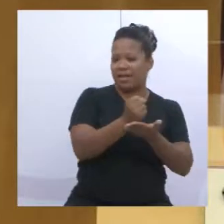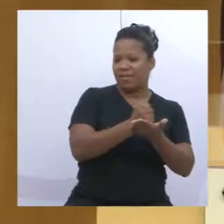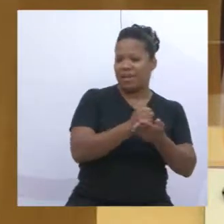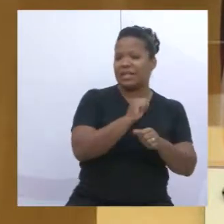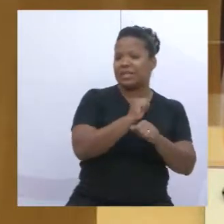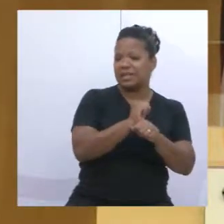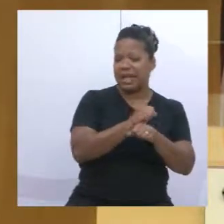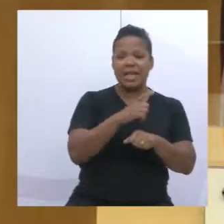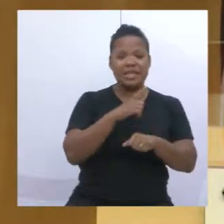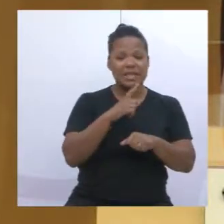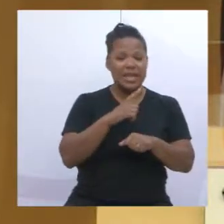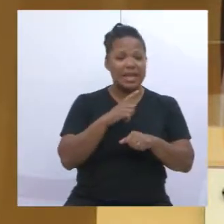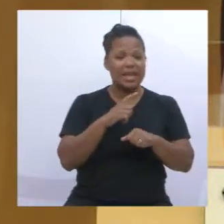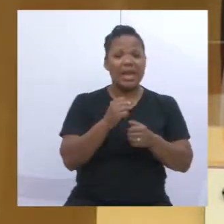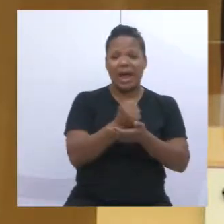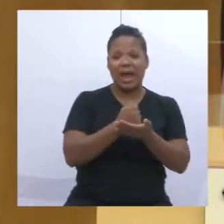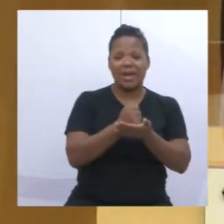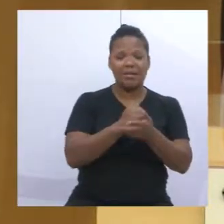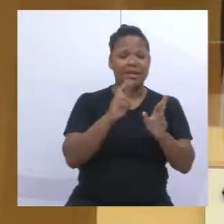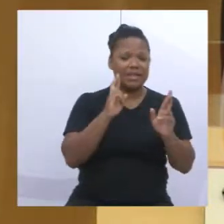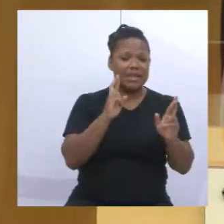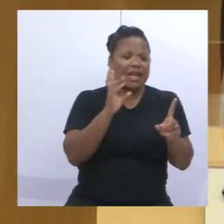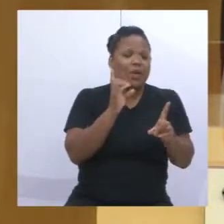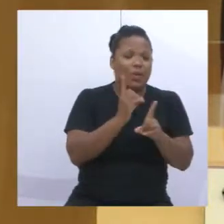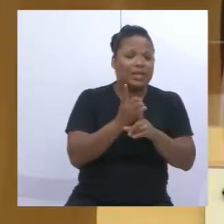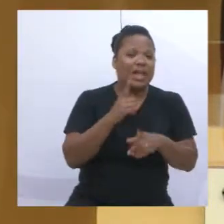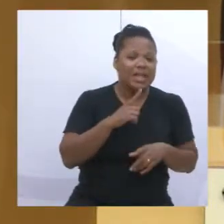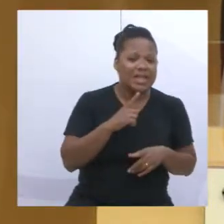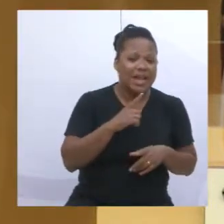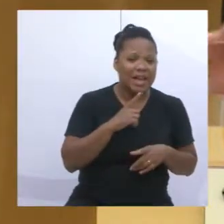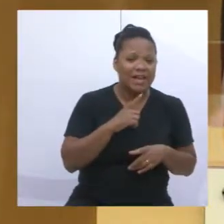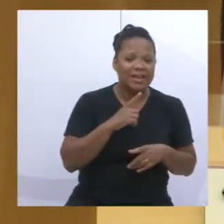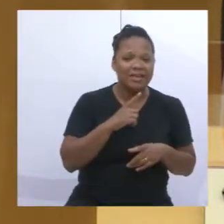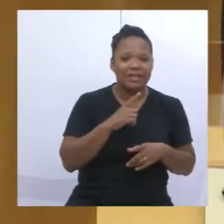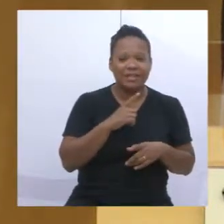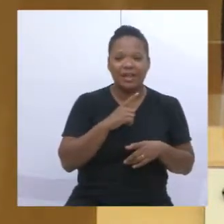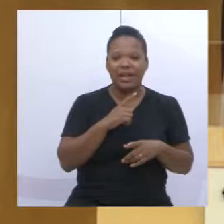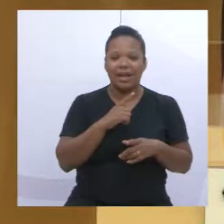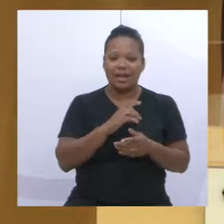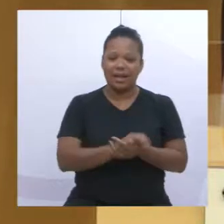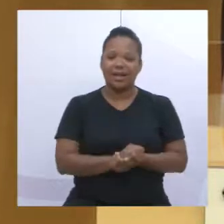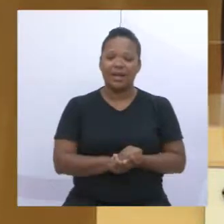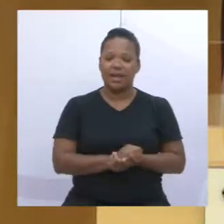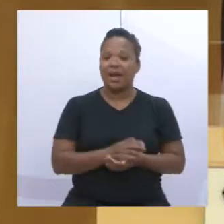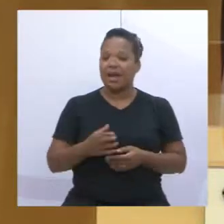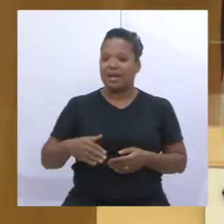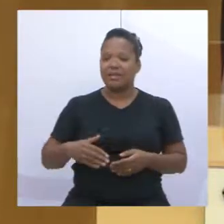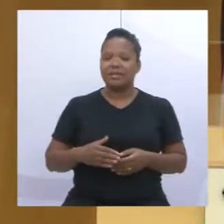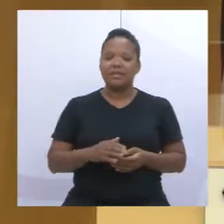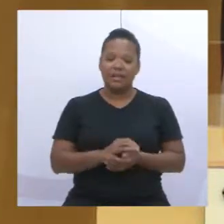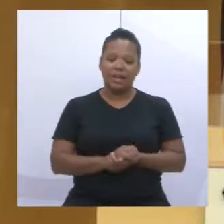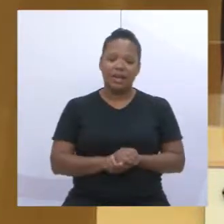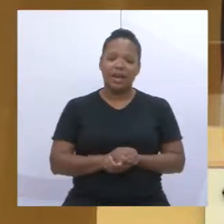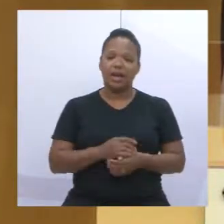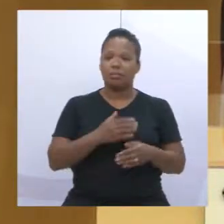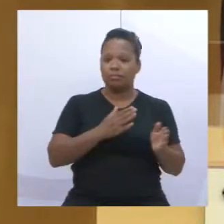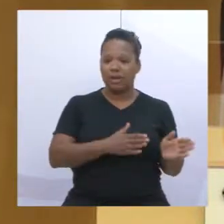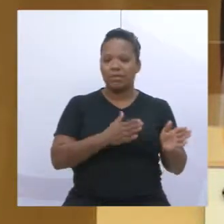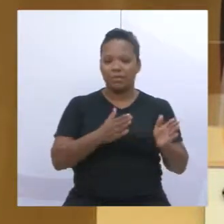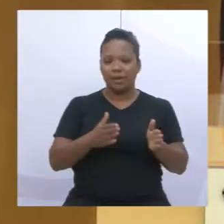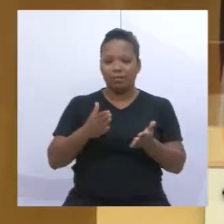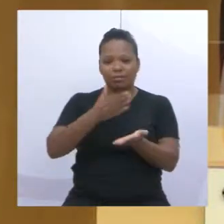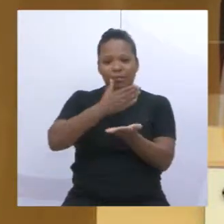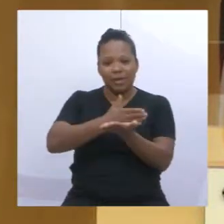fica na esperança do medicamento naquele momento encontrar-se disponível. Essa é a epopeia que passa o paciente SUS